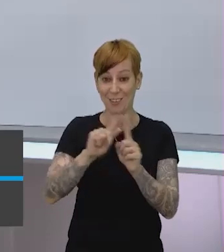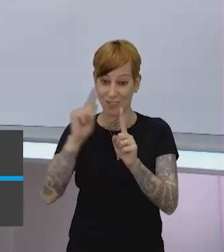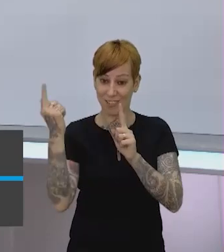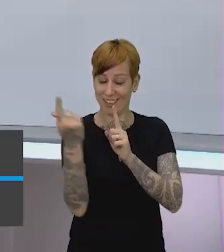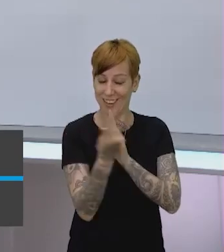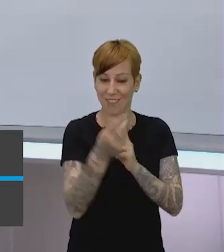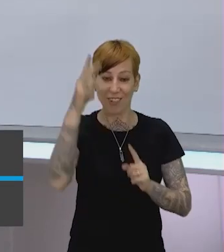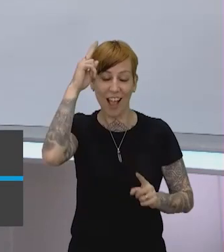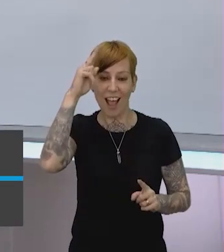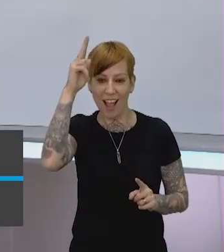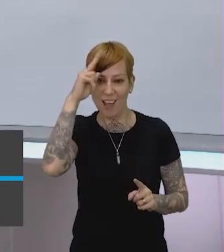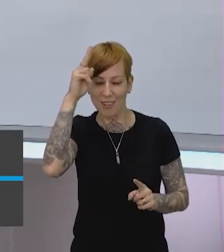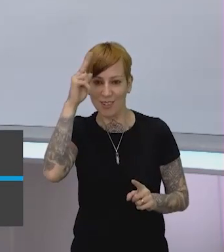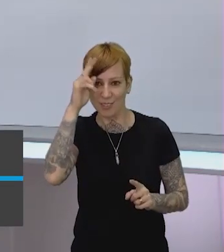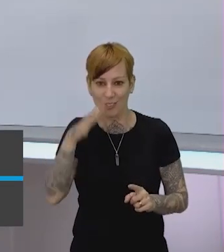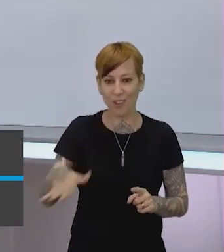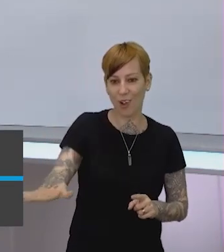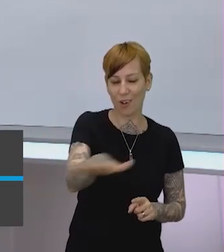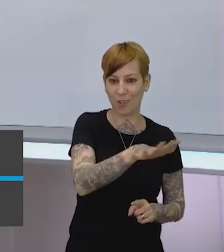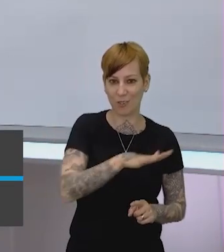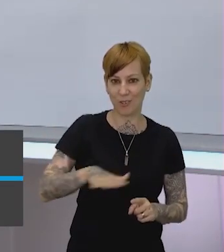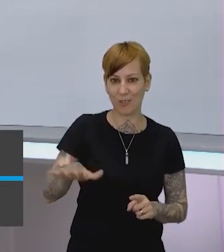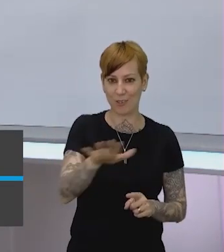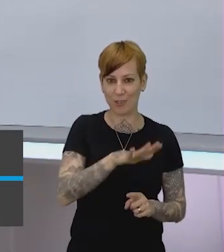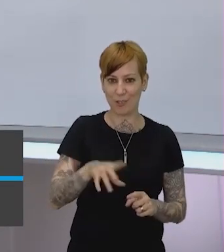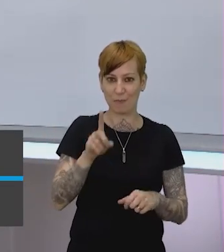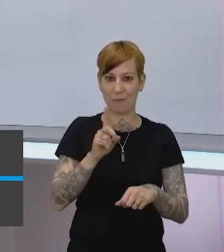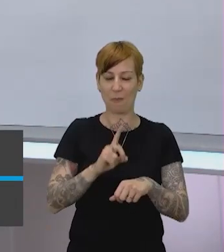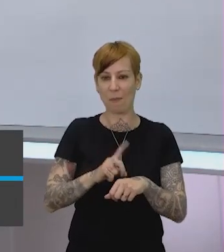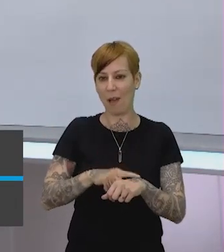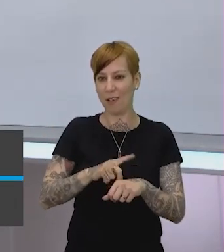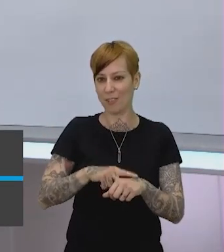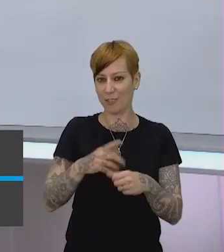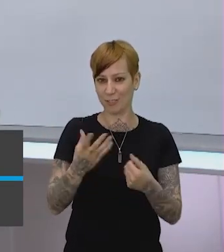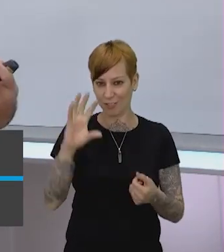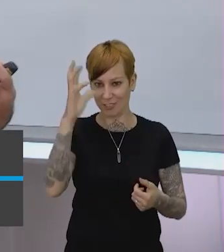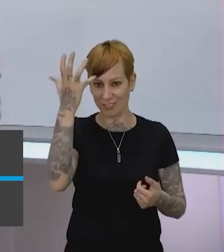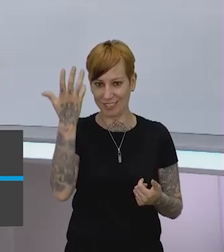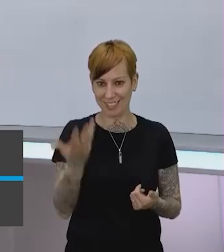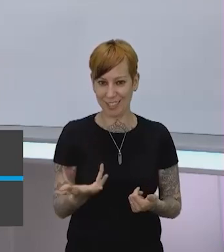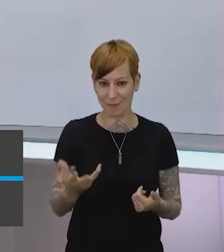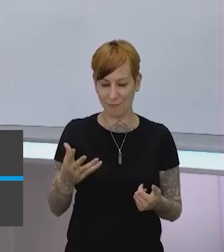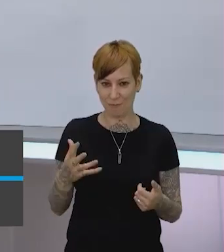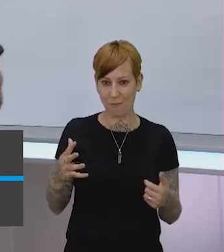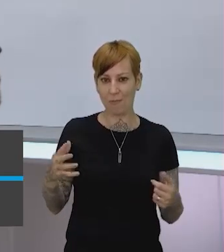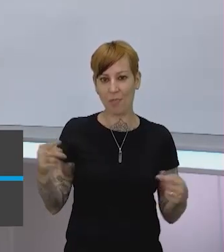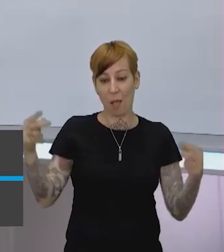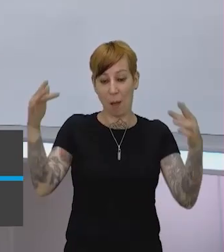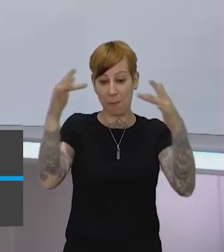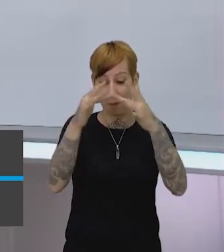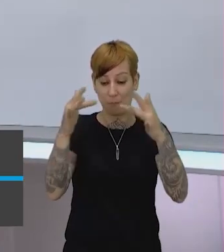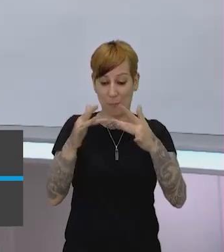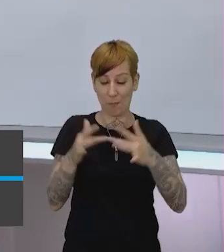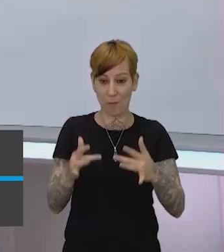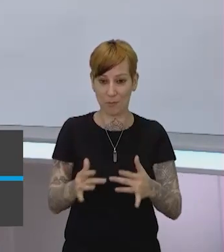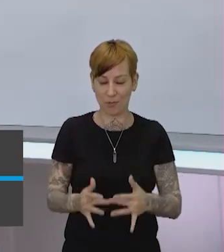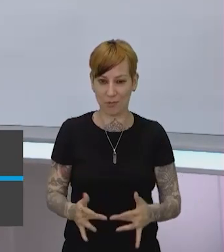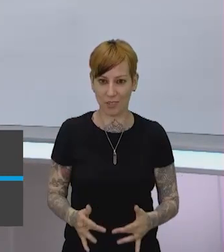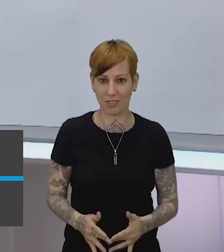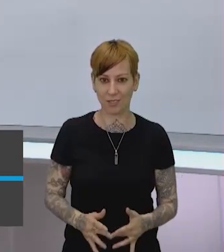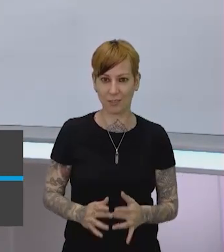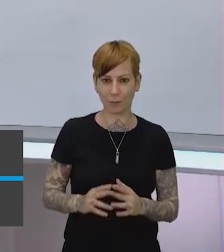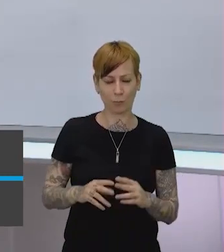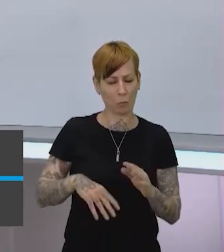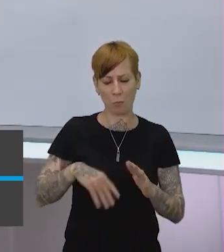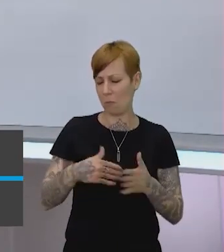espaço, a história é a geografia do tempo, né? Então, são coisas que se comunicam, que se relacionam. Então, qualquer objeto que